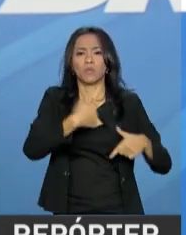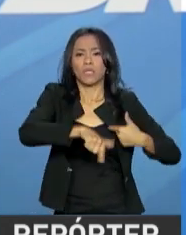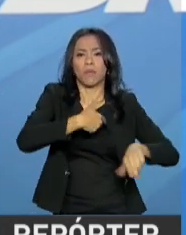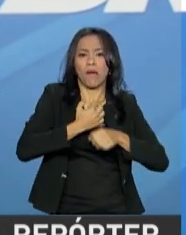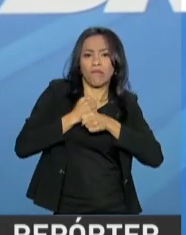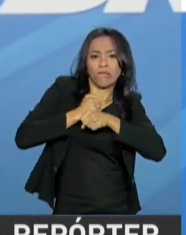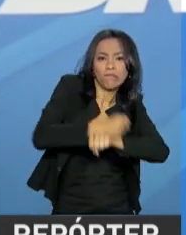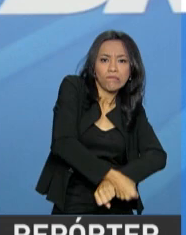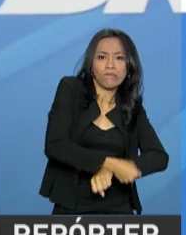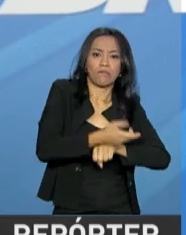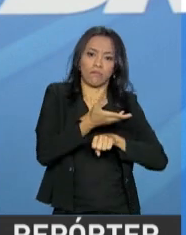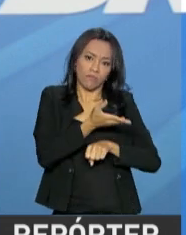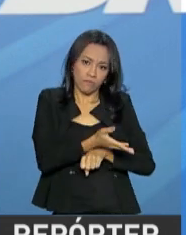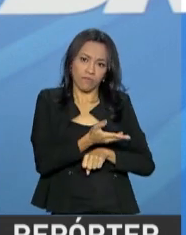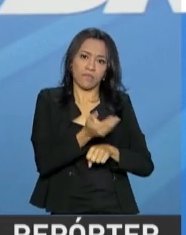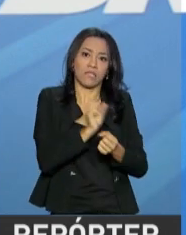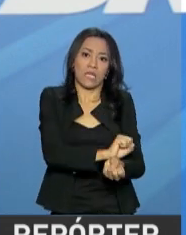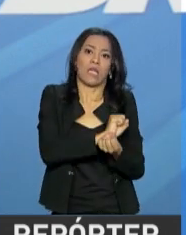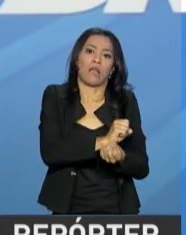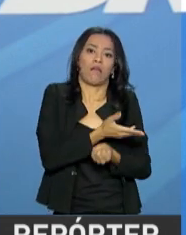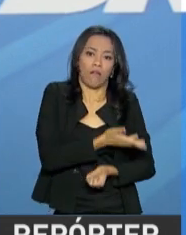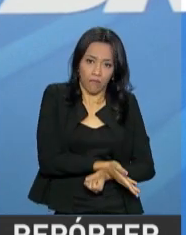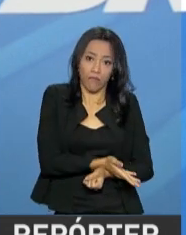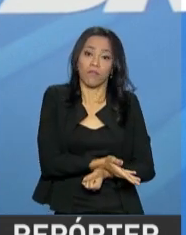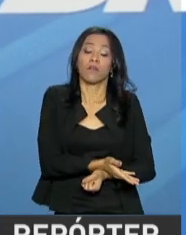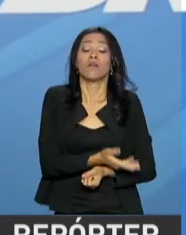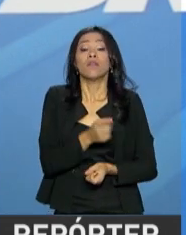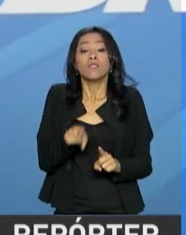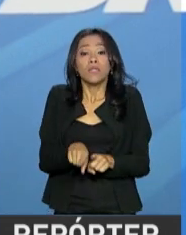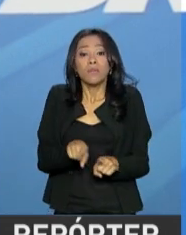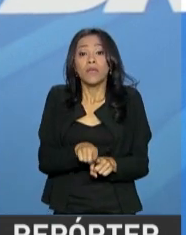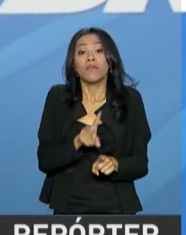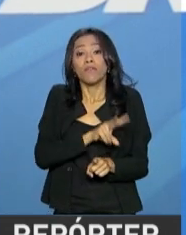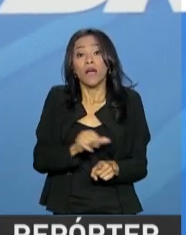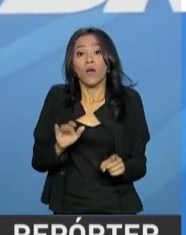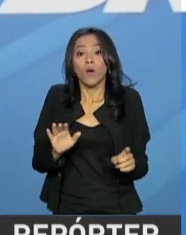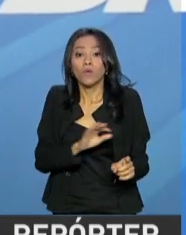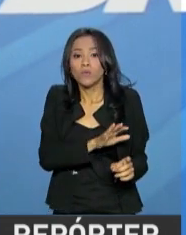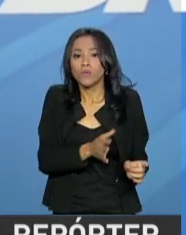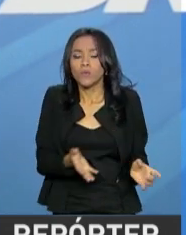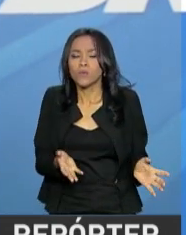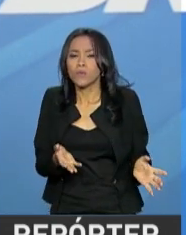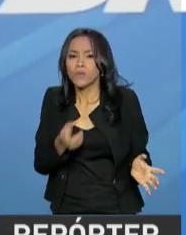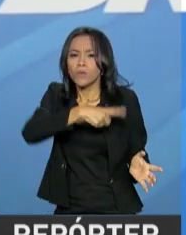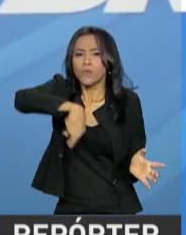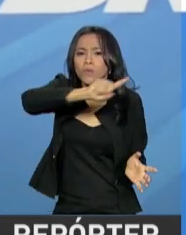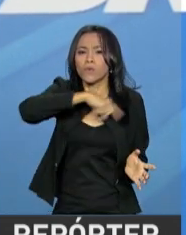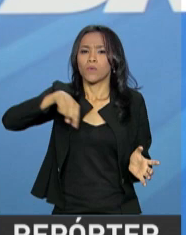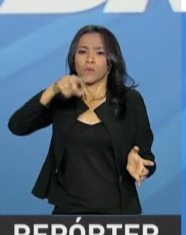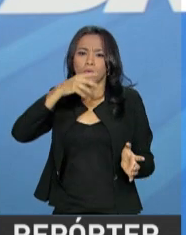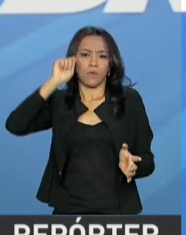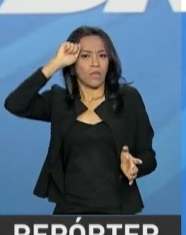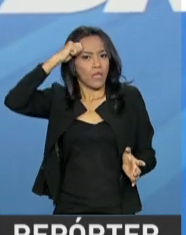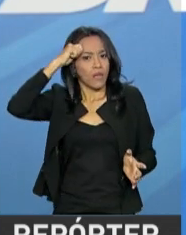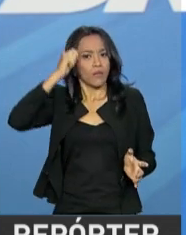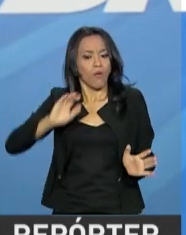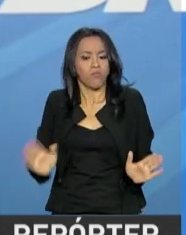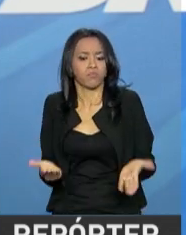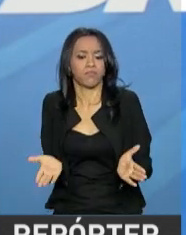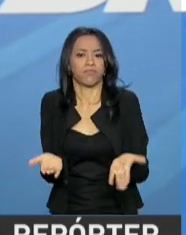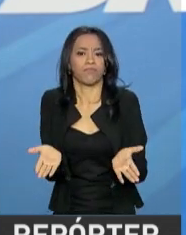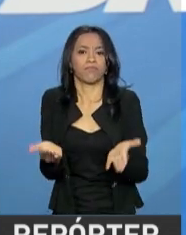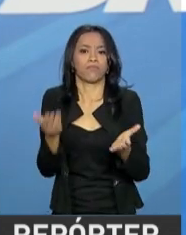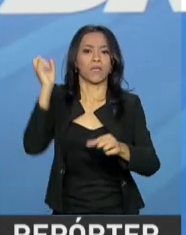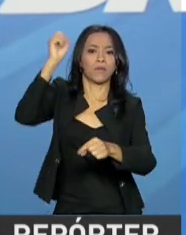vai caminhar no sentido positivo de impulsionar a inserção da população negra brasileira no mercado